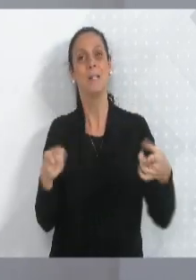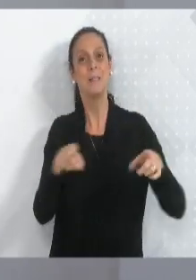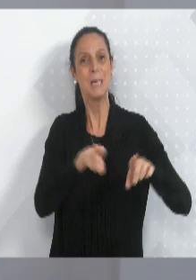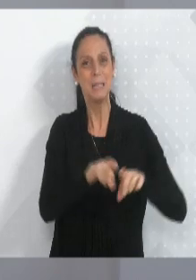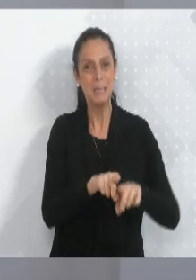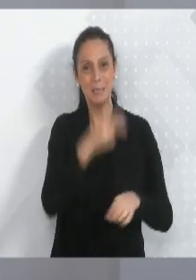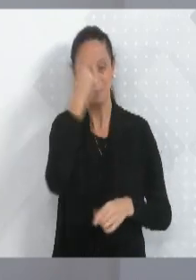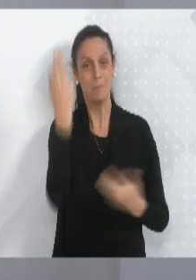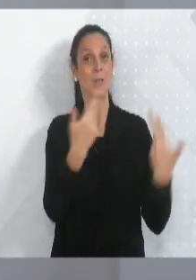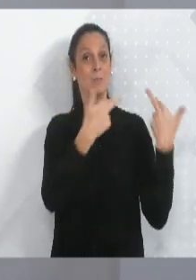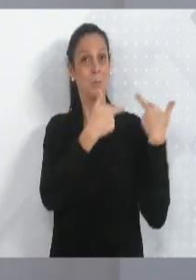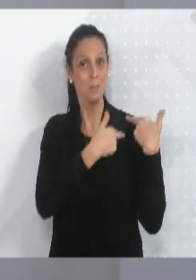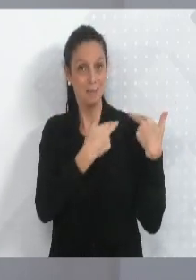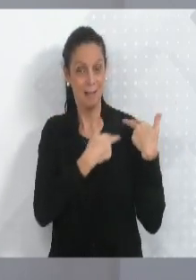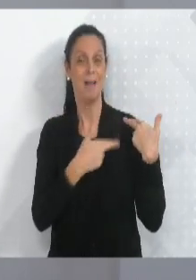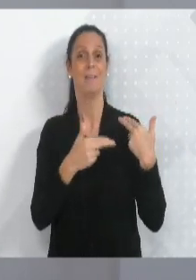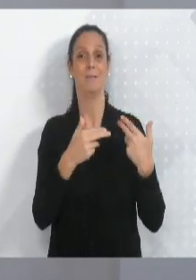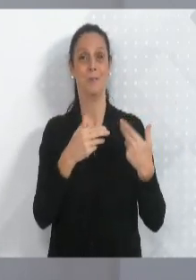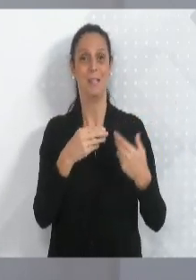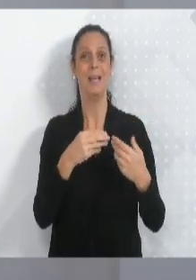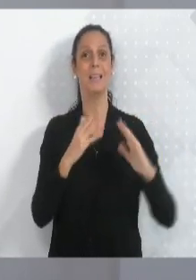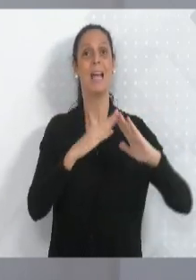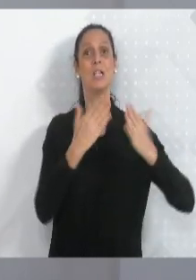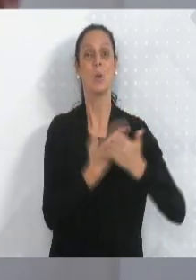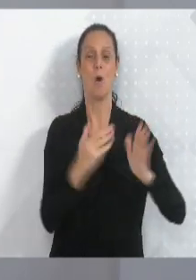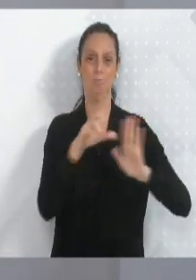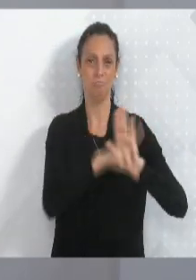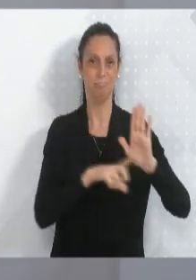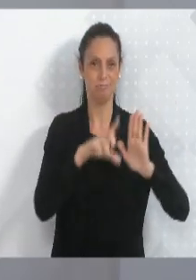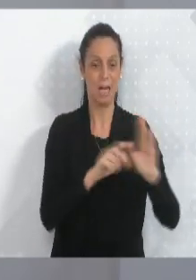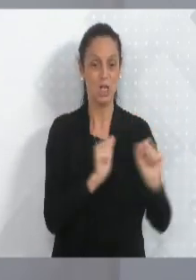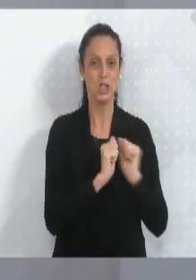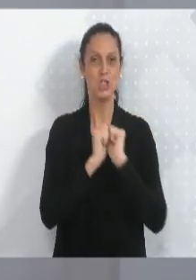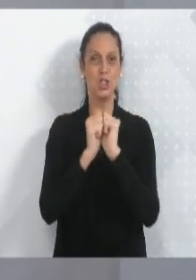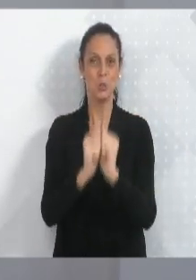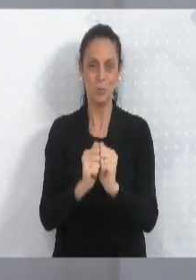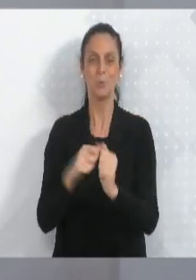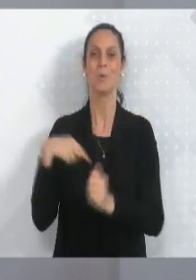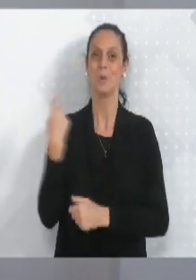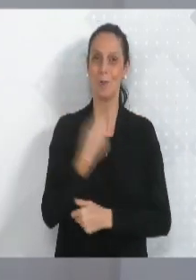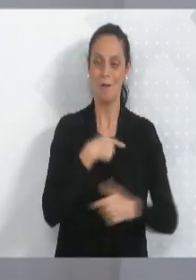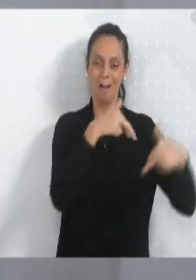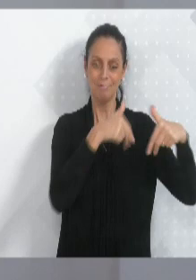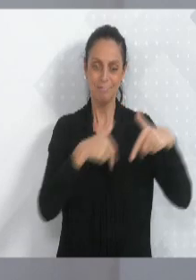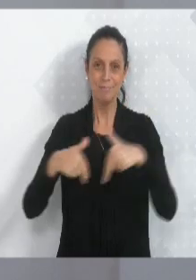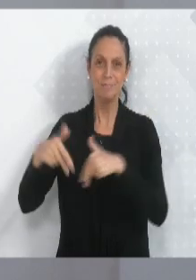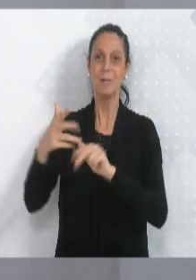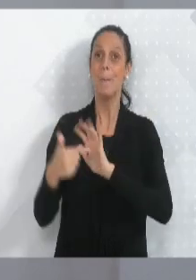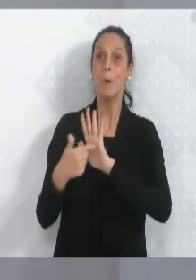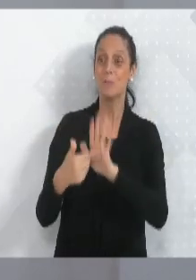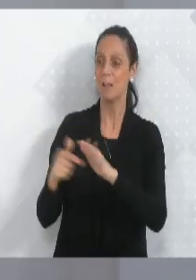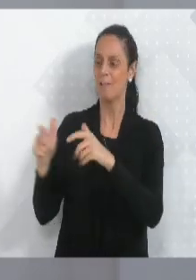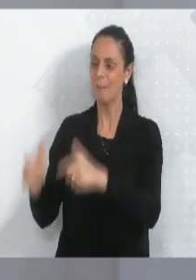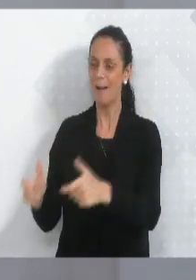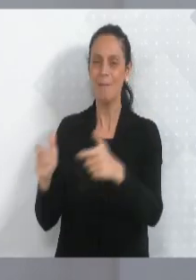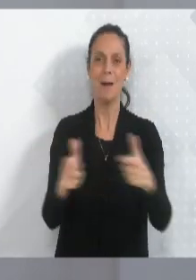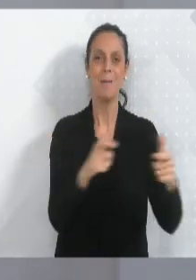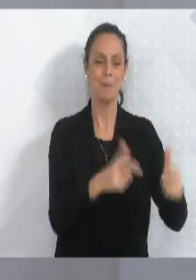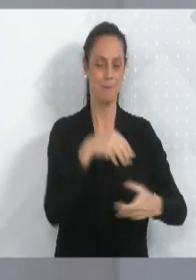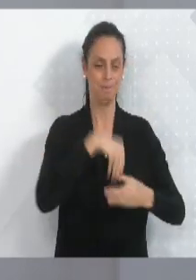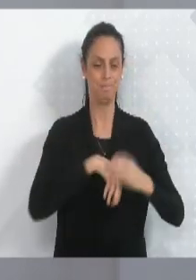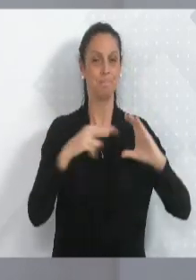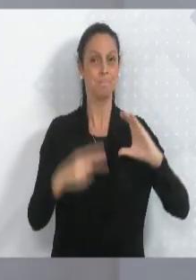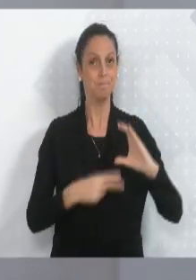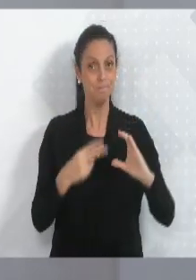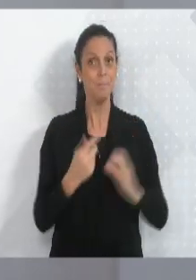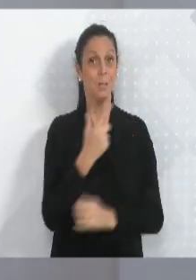fantástico, esteve com as nossas crianças aqui, esteve acompanhando por toda a Câmara de Vereadores. É importante que outras escolas tenham a